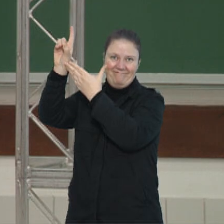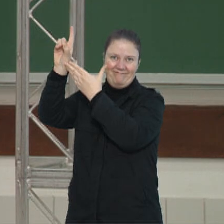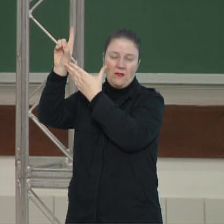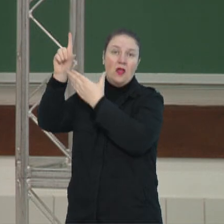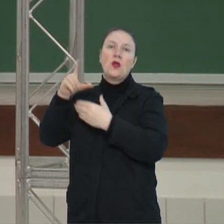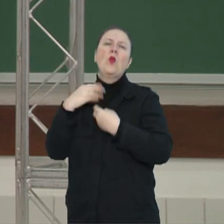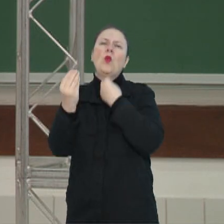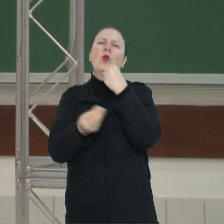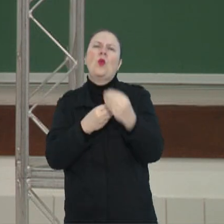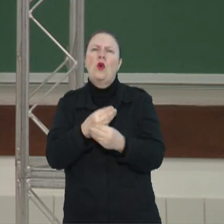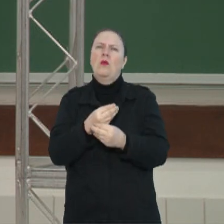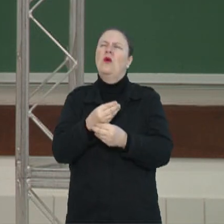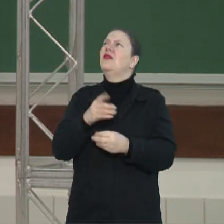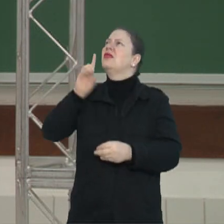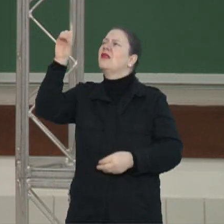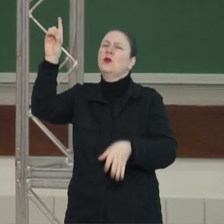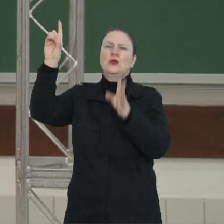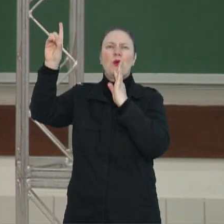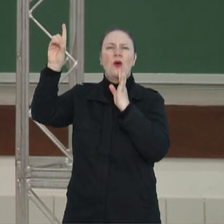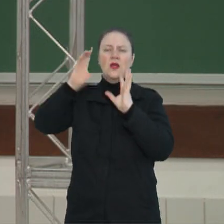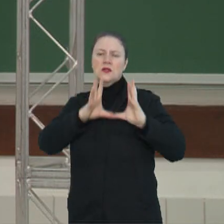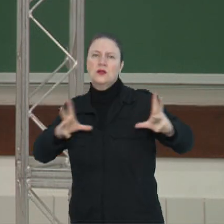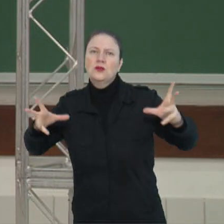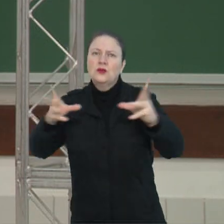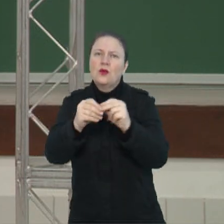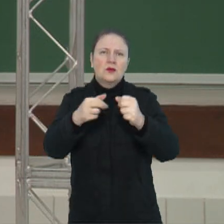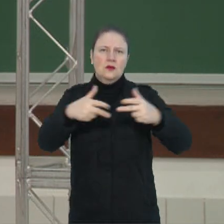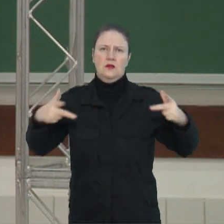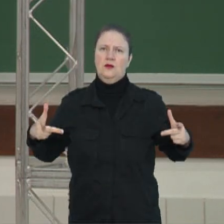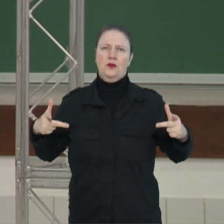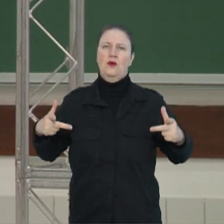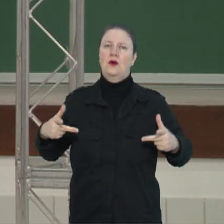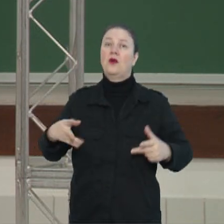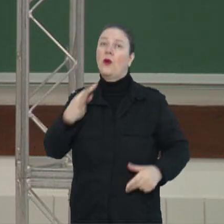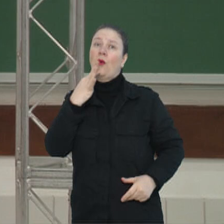a onipotência, né, a perfeição,